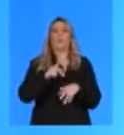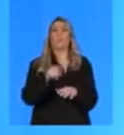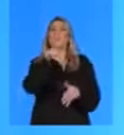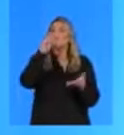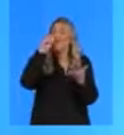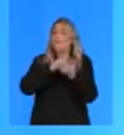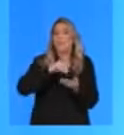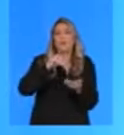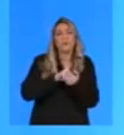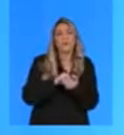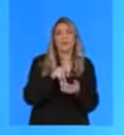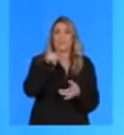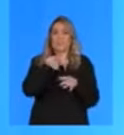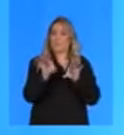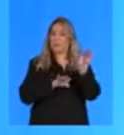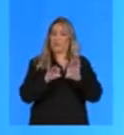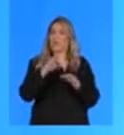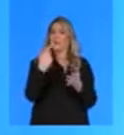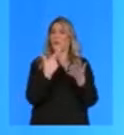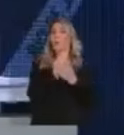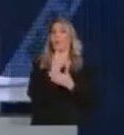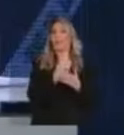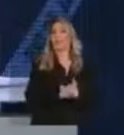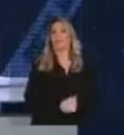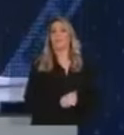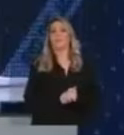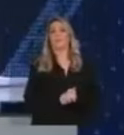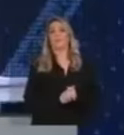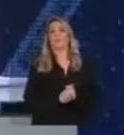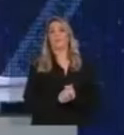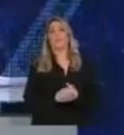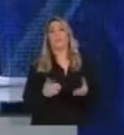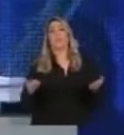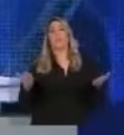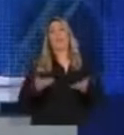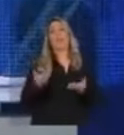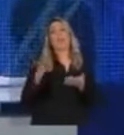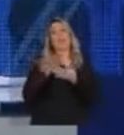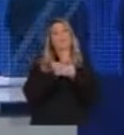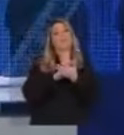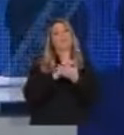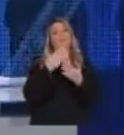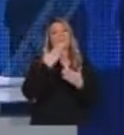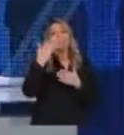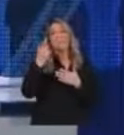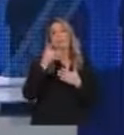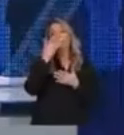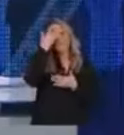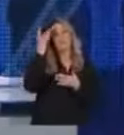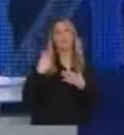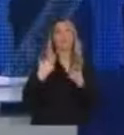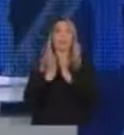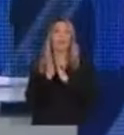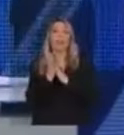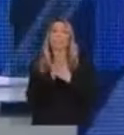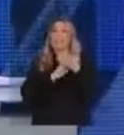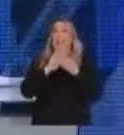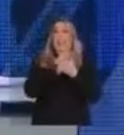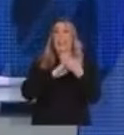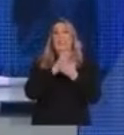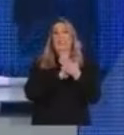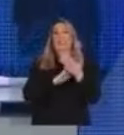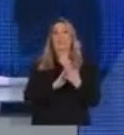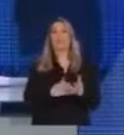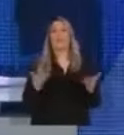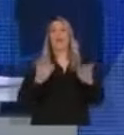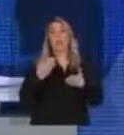que faltou nesse plano comprado candidato sem manifestações por favor para que a gente não interrompa o debate o candidato Marcelo